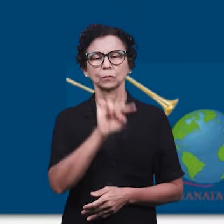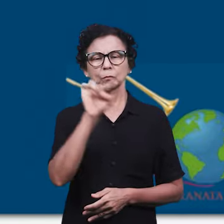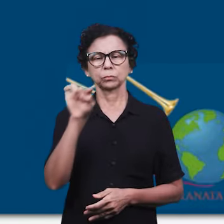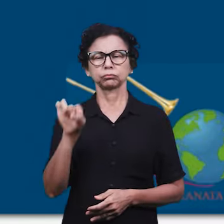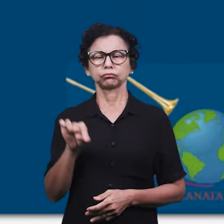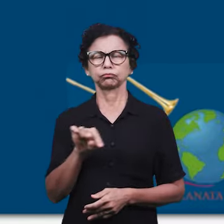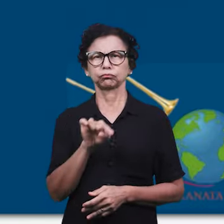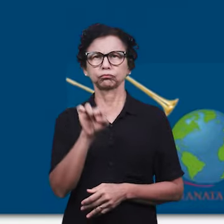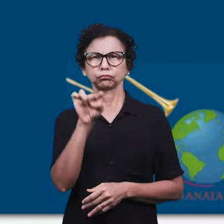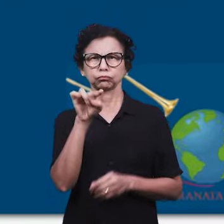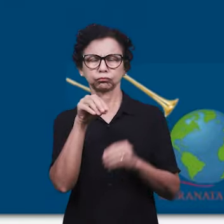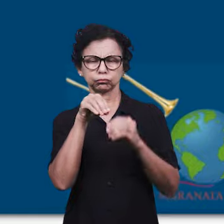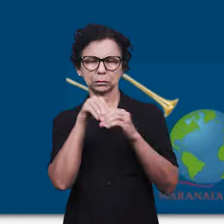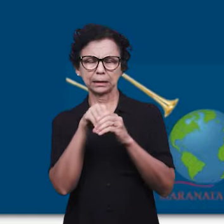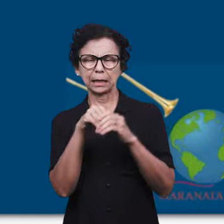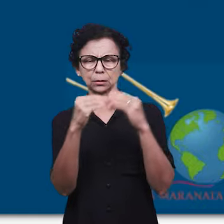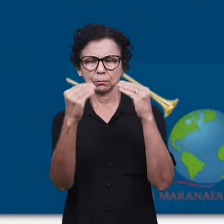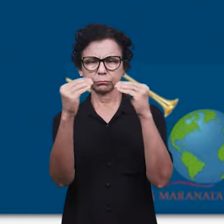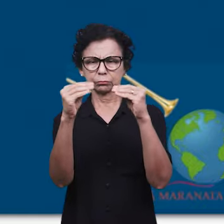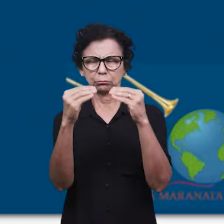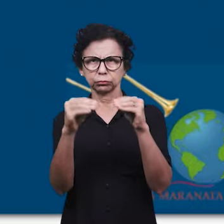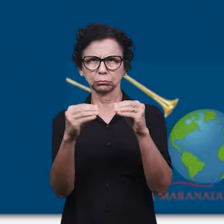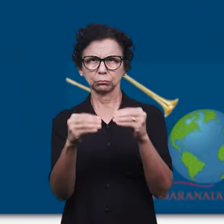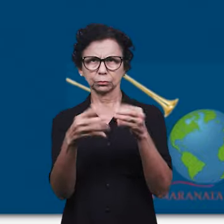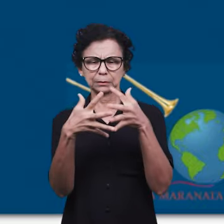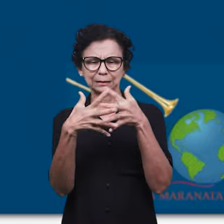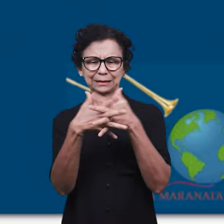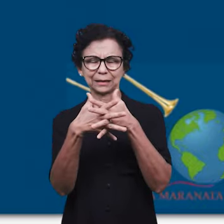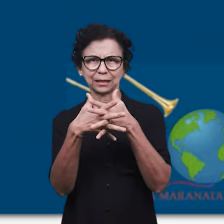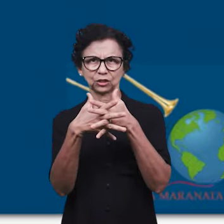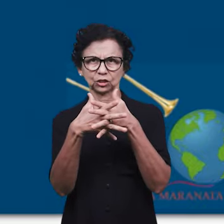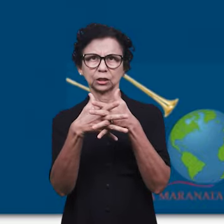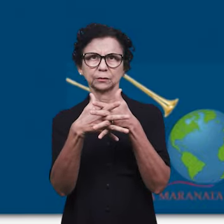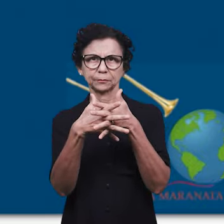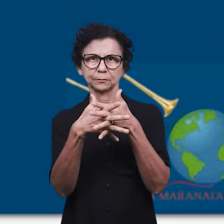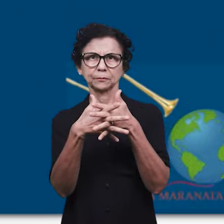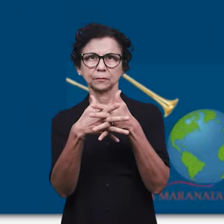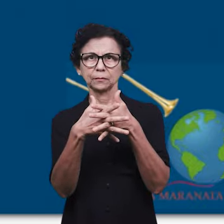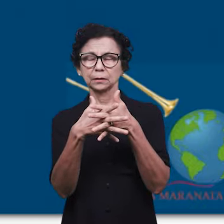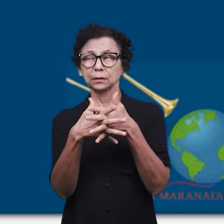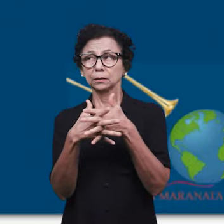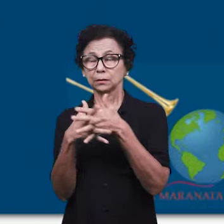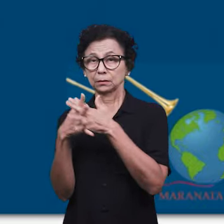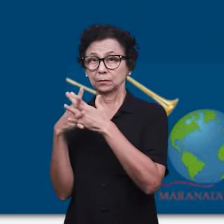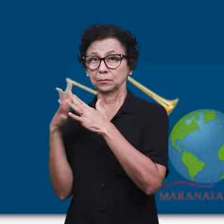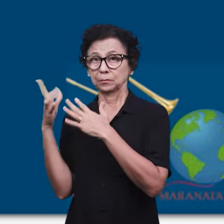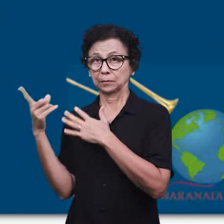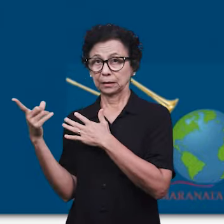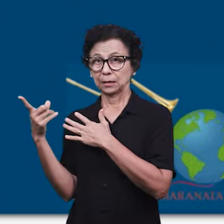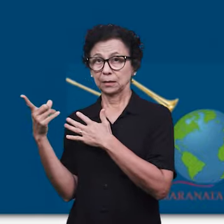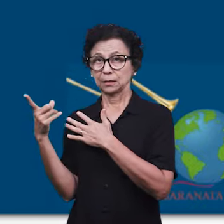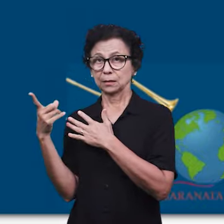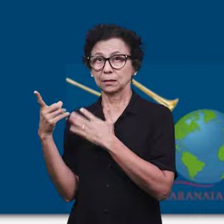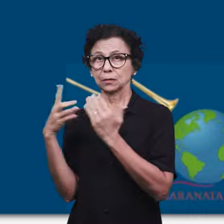de peças que se encaixam. E para que todo esse sistema ele funcione perfeitamente, essas